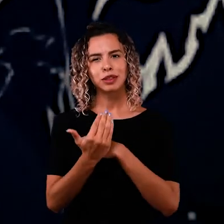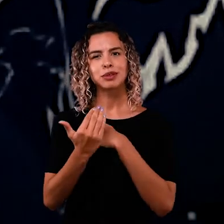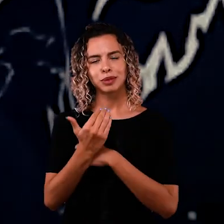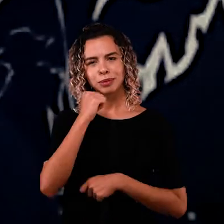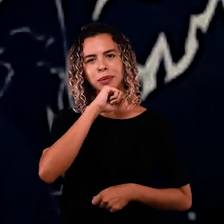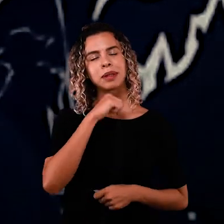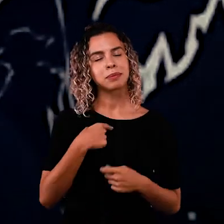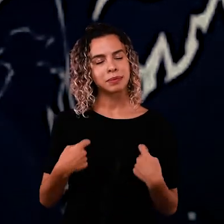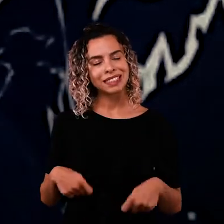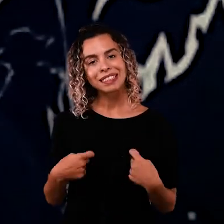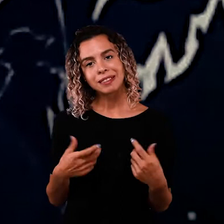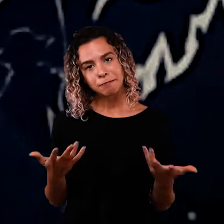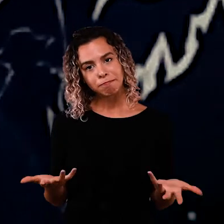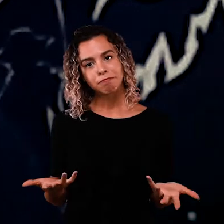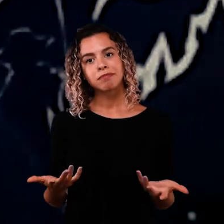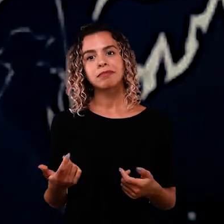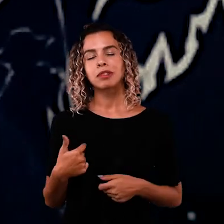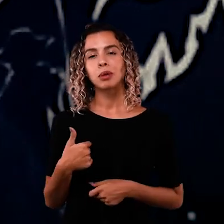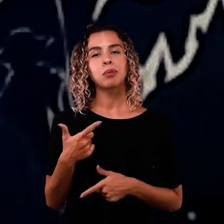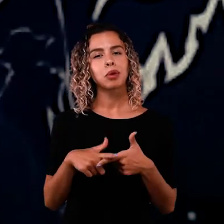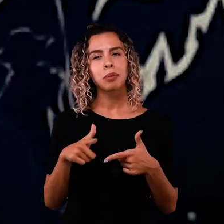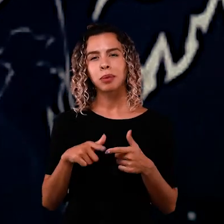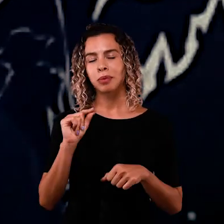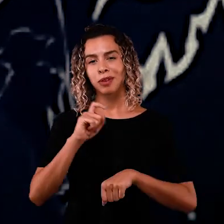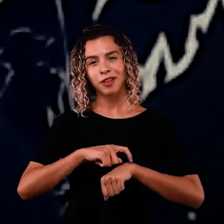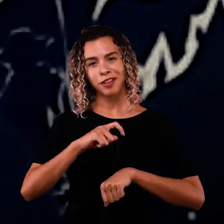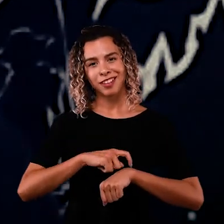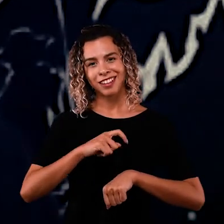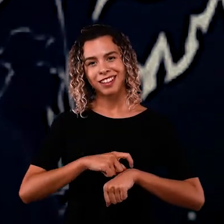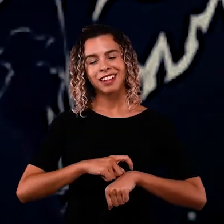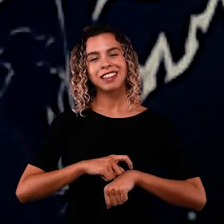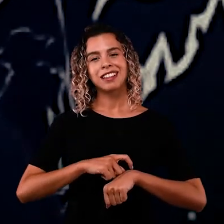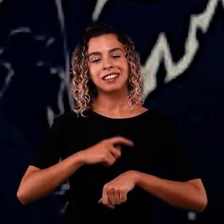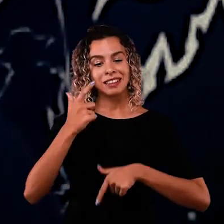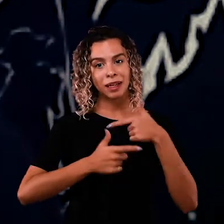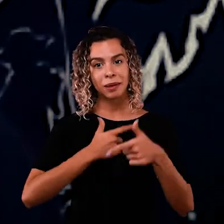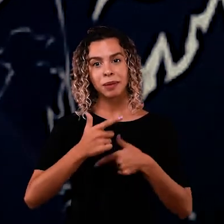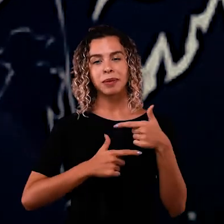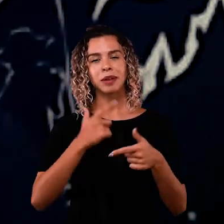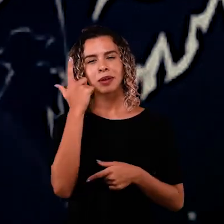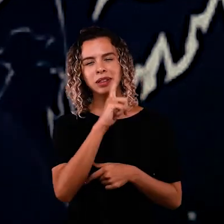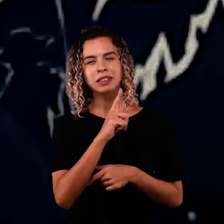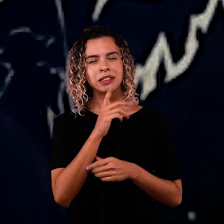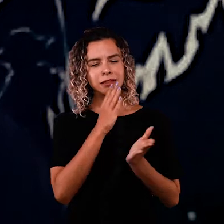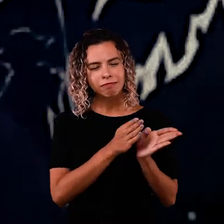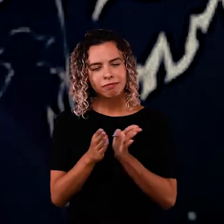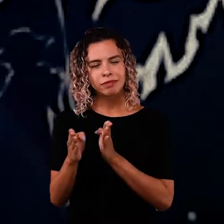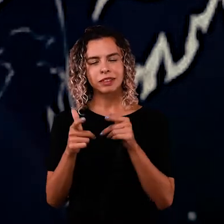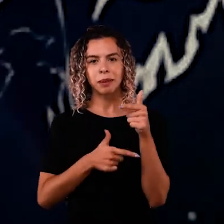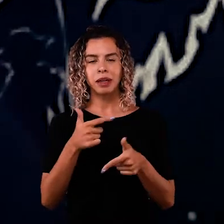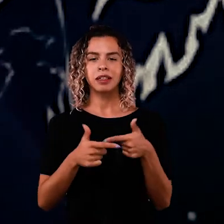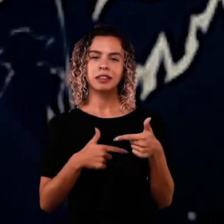preciso muito da ajuda da minha mãe ainda. Eu tenho problemas com o horário, das questões da função executiva, né, de cumprir com